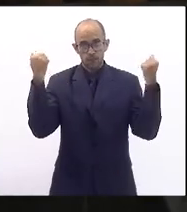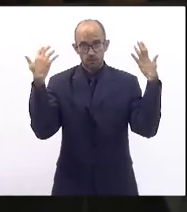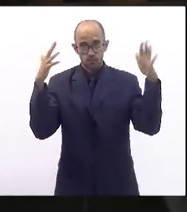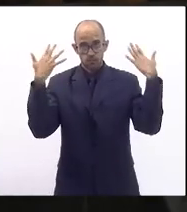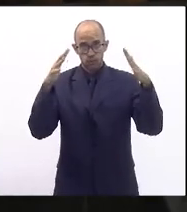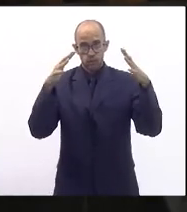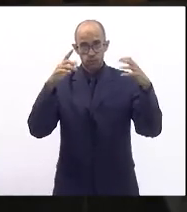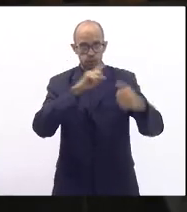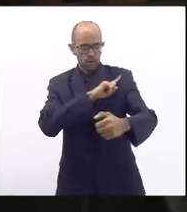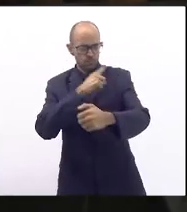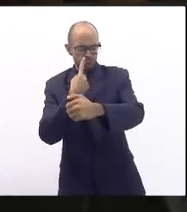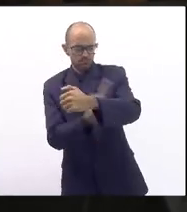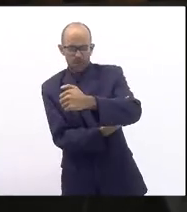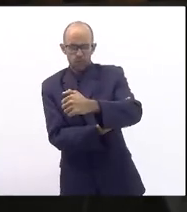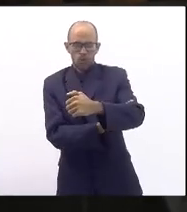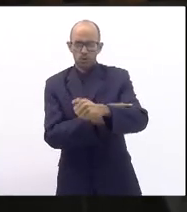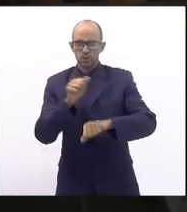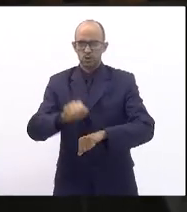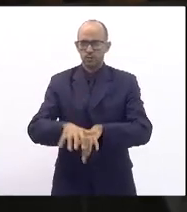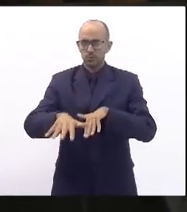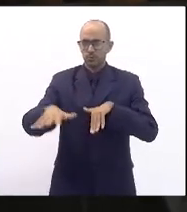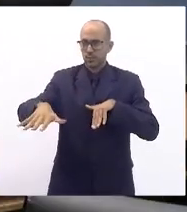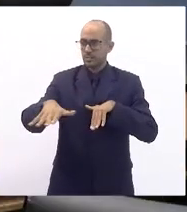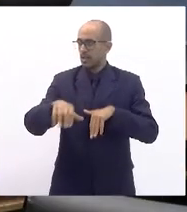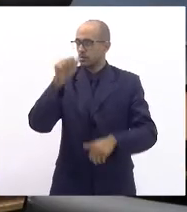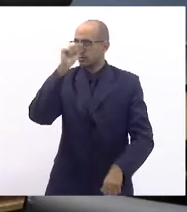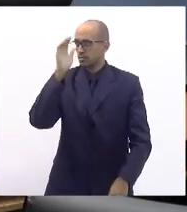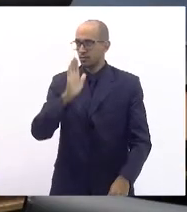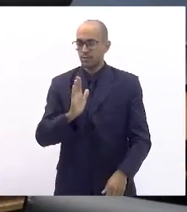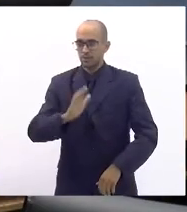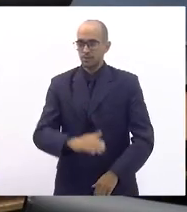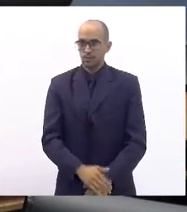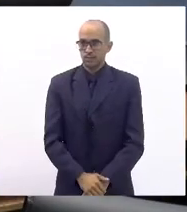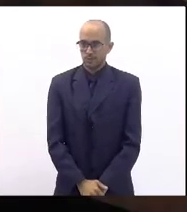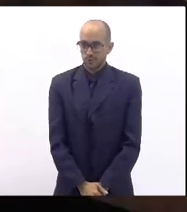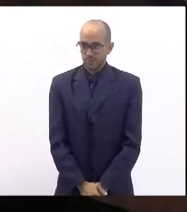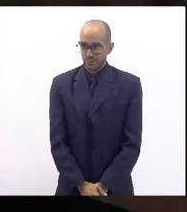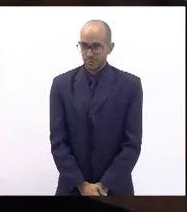o braço forte do exército brasileiro e